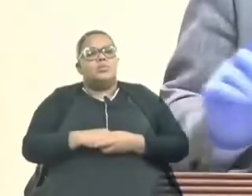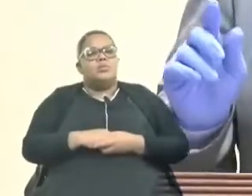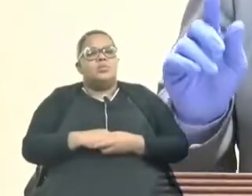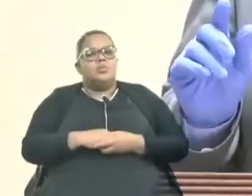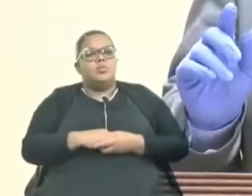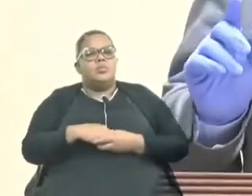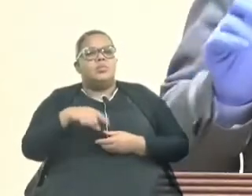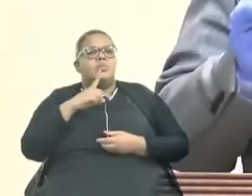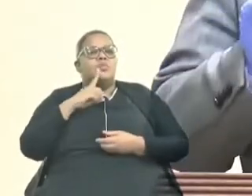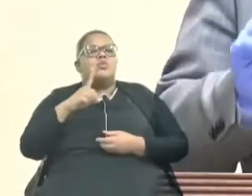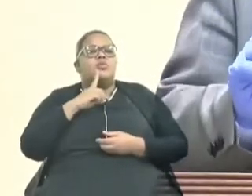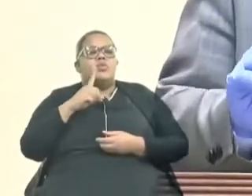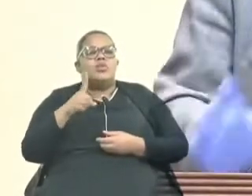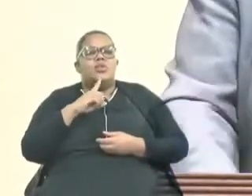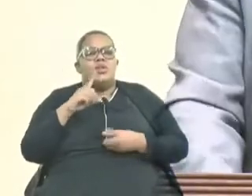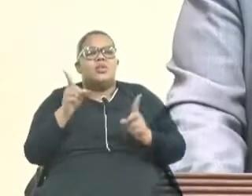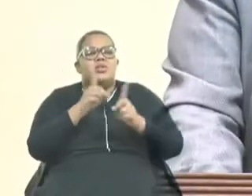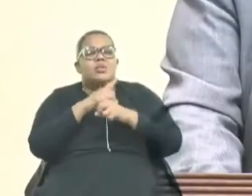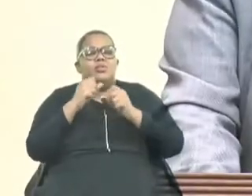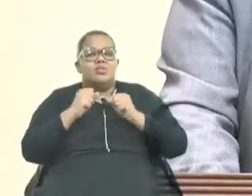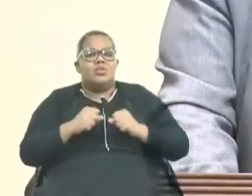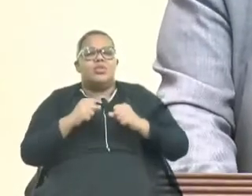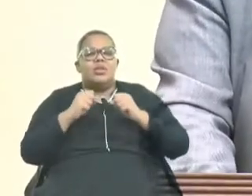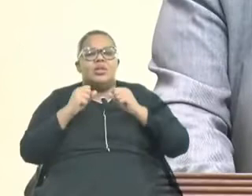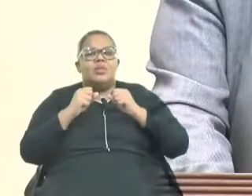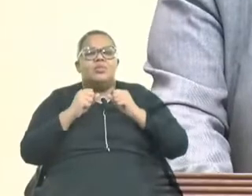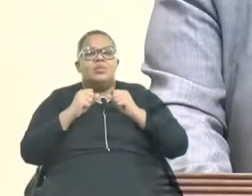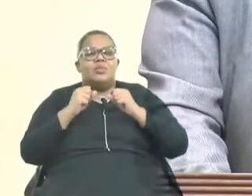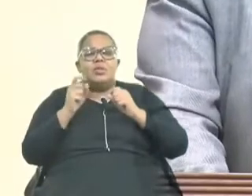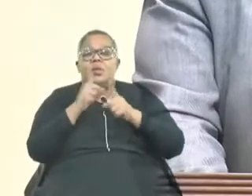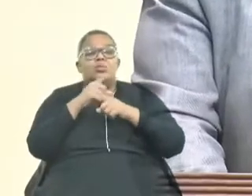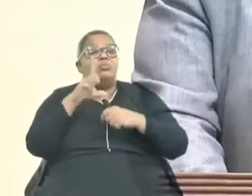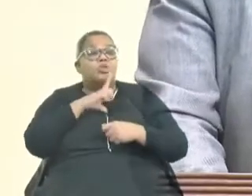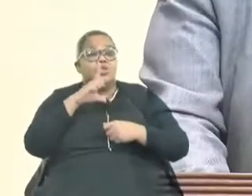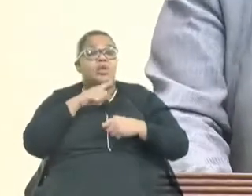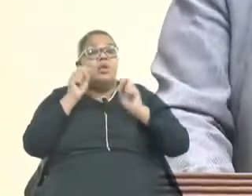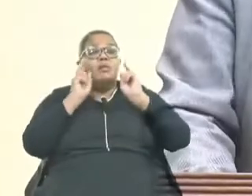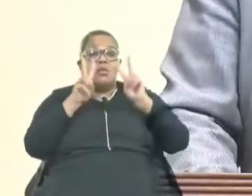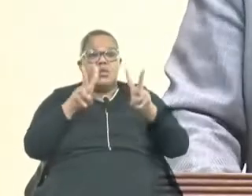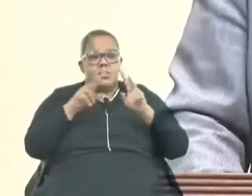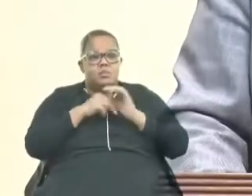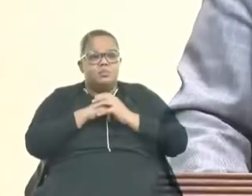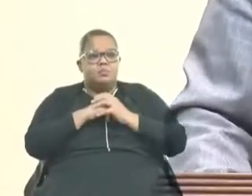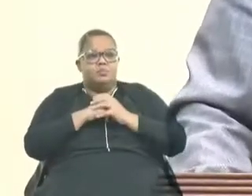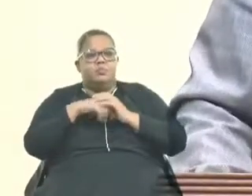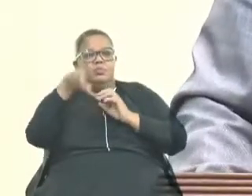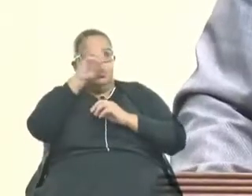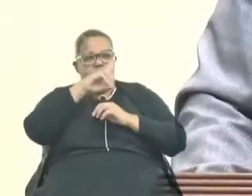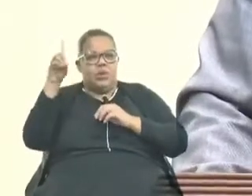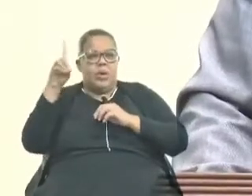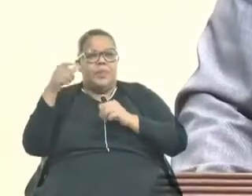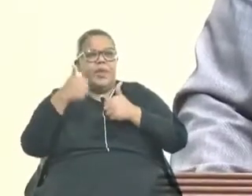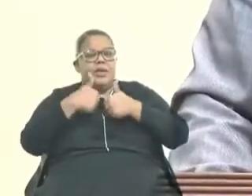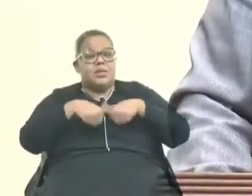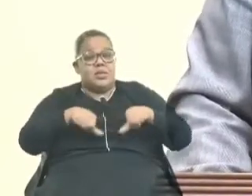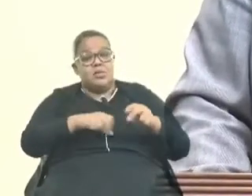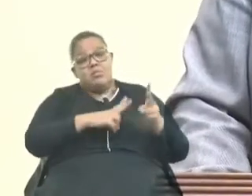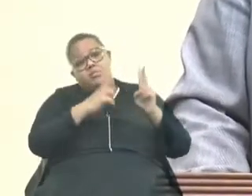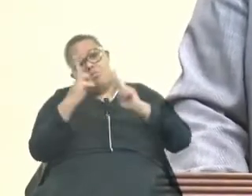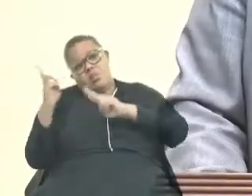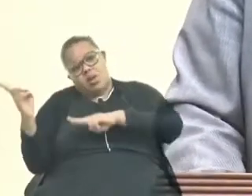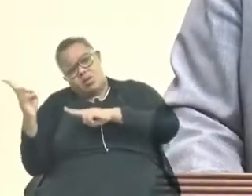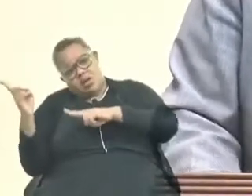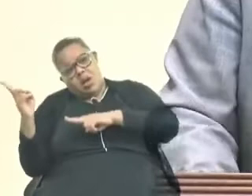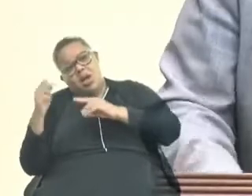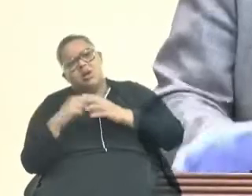dias não havia visão manifesta e sucedeu naquele dia que estando ele deitado no seu